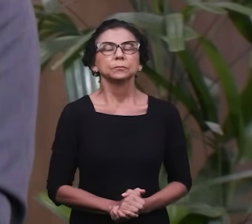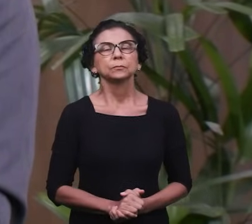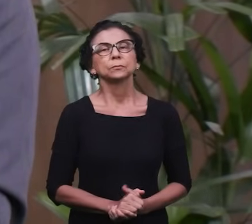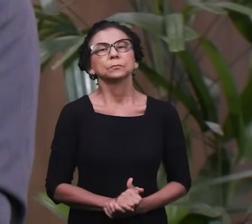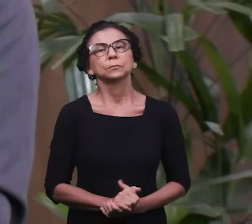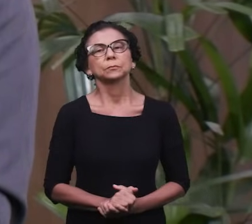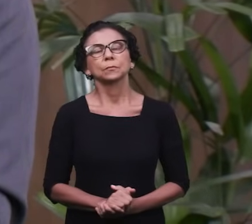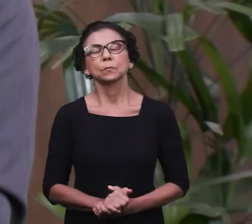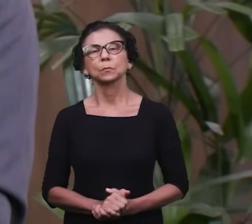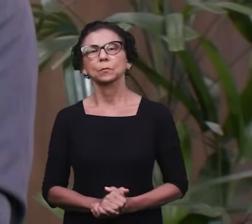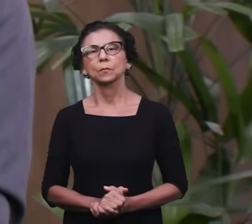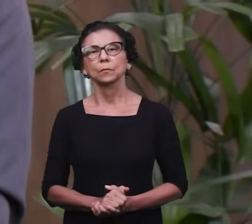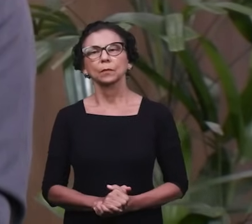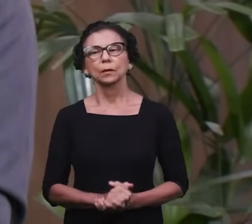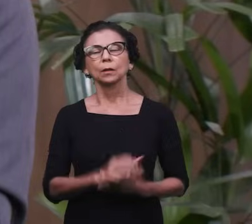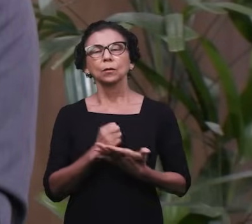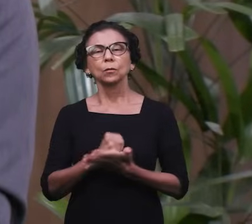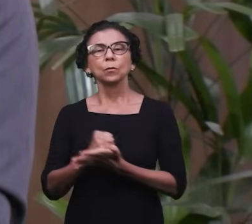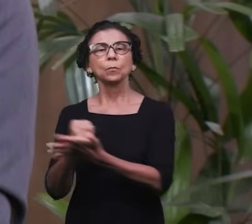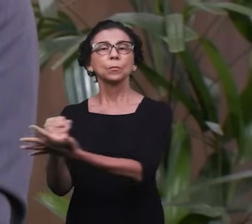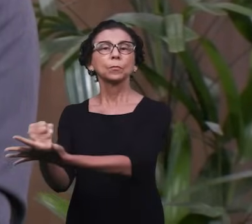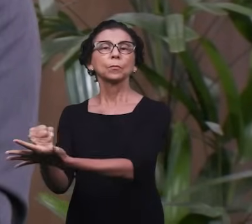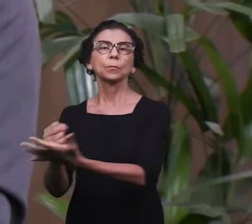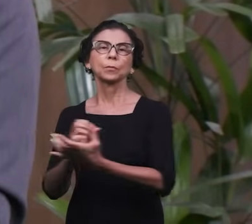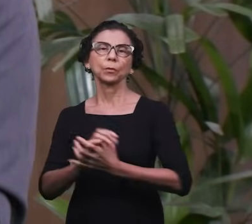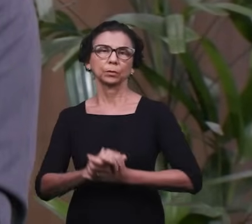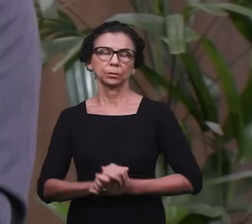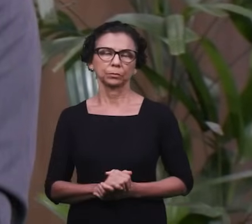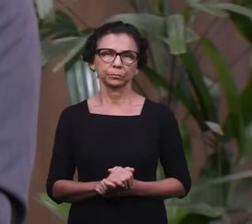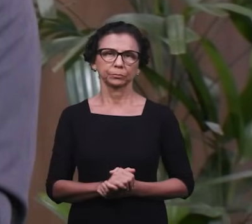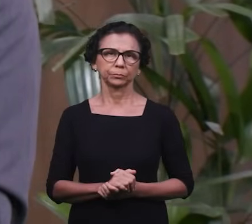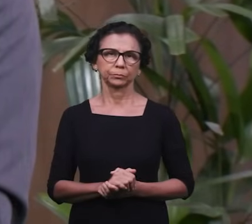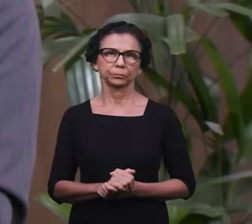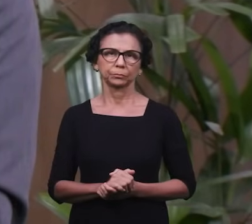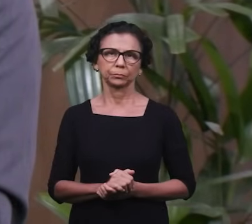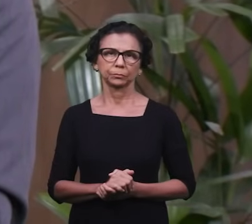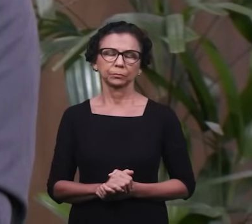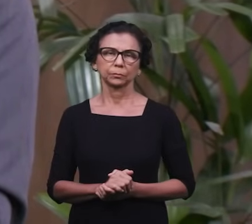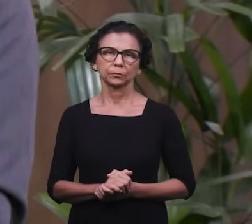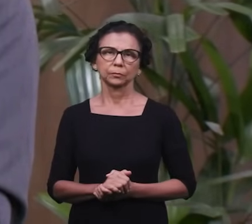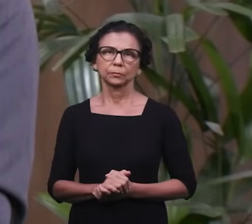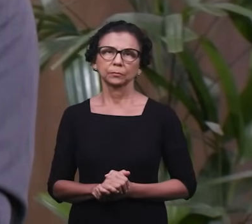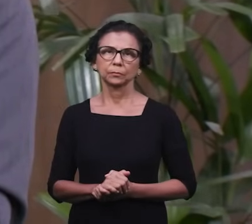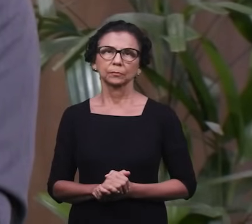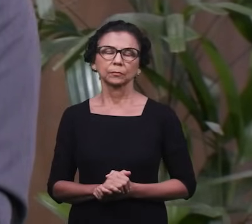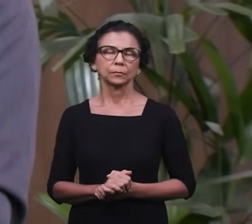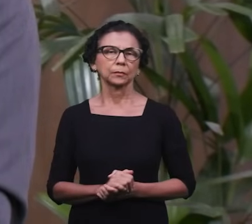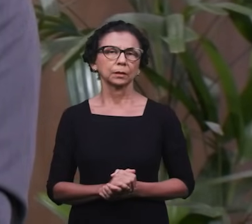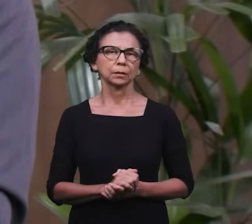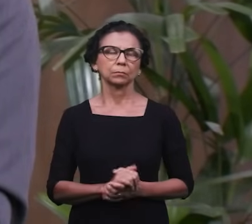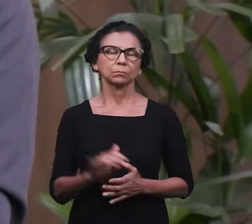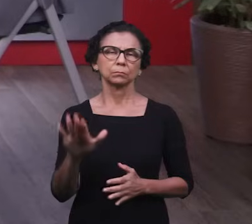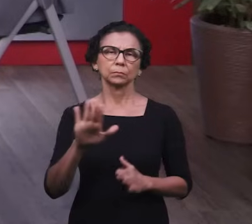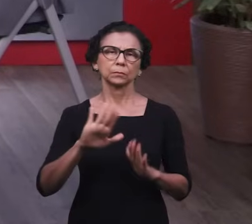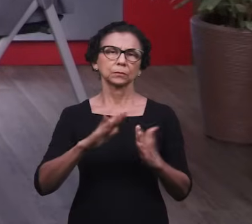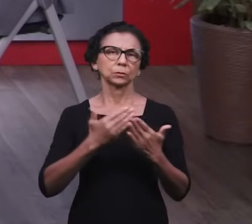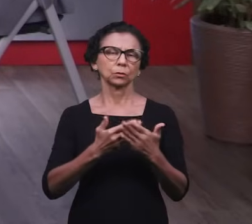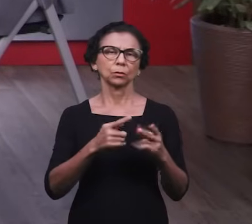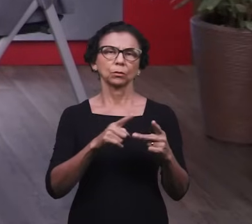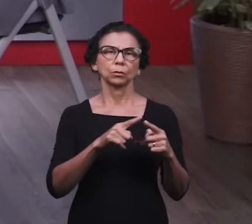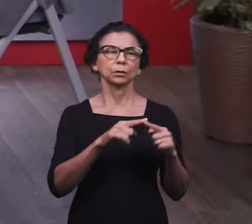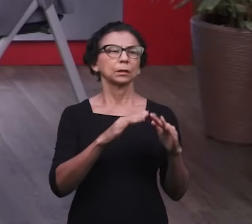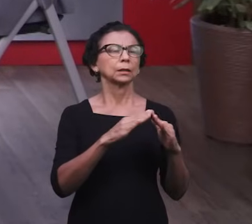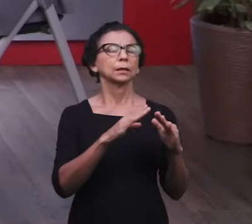suporte aos indivíduos com autismo em casa, no ambiente escolar, enfim. Você já